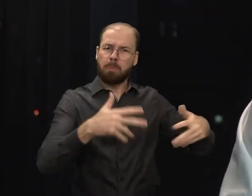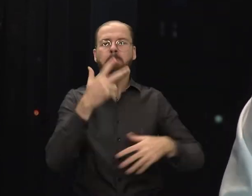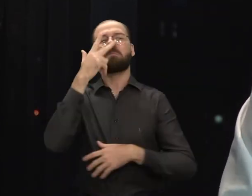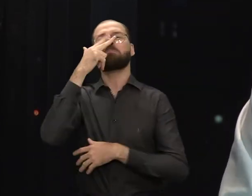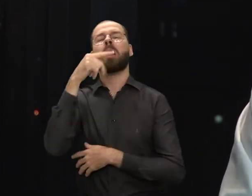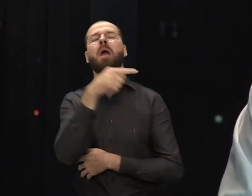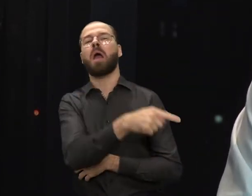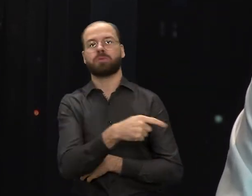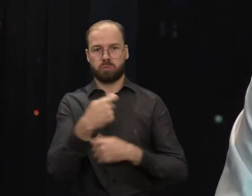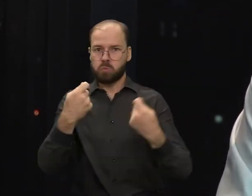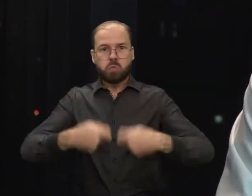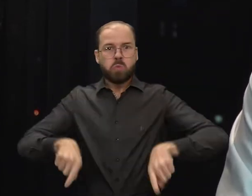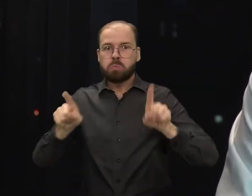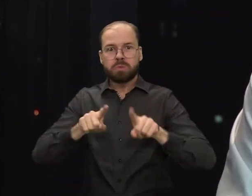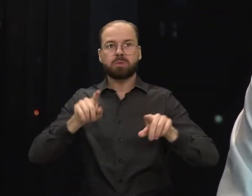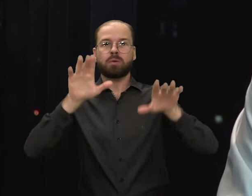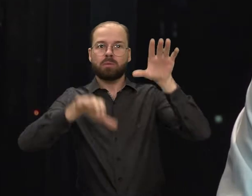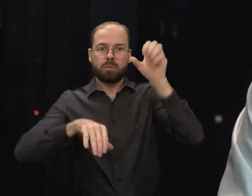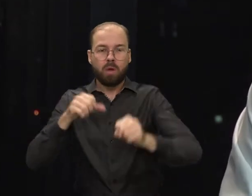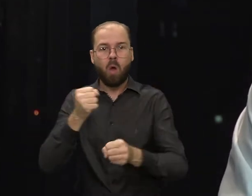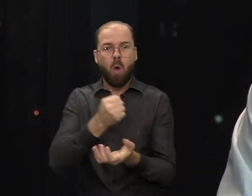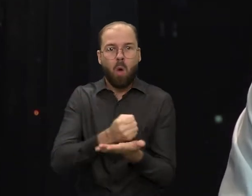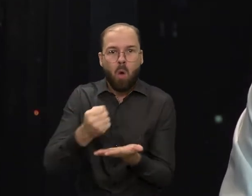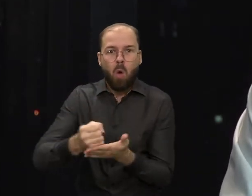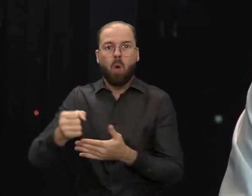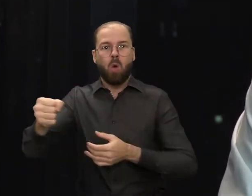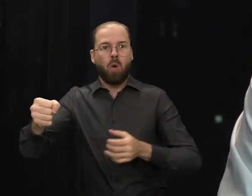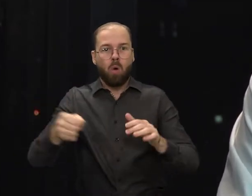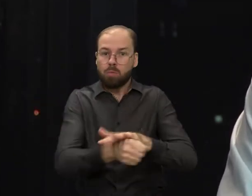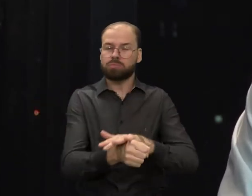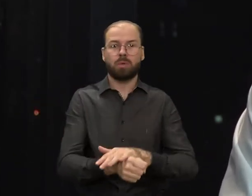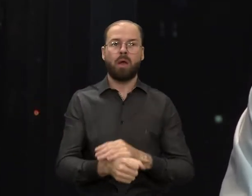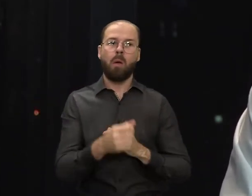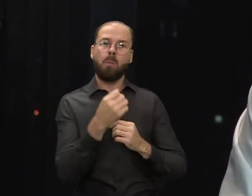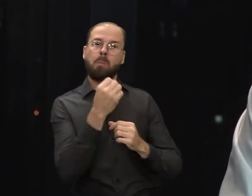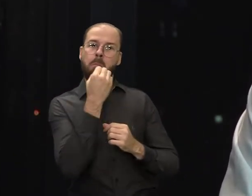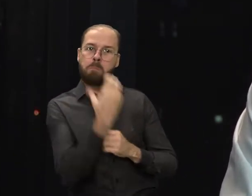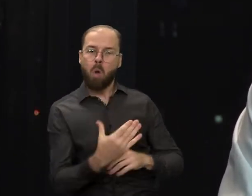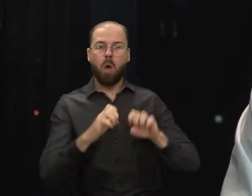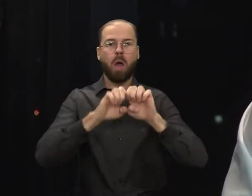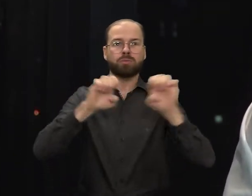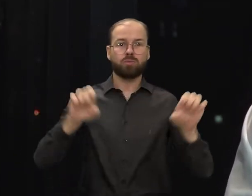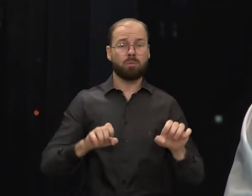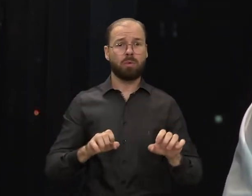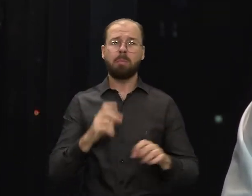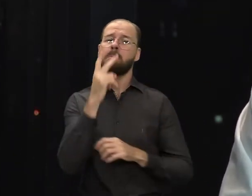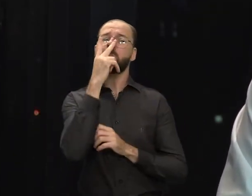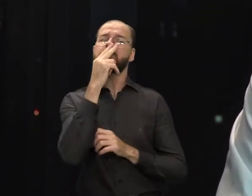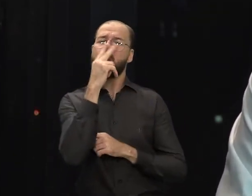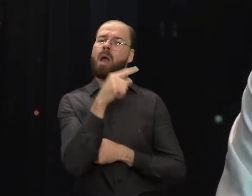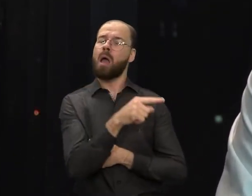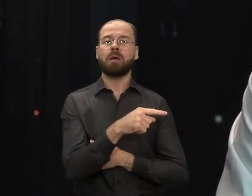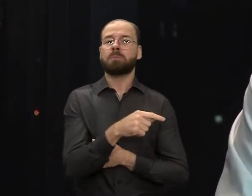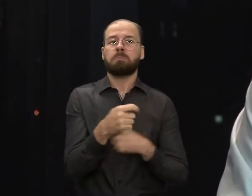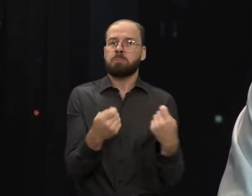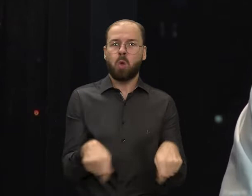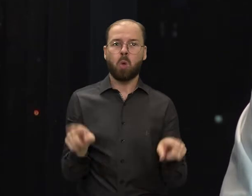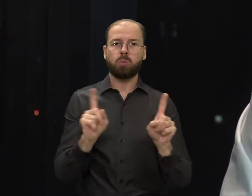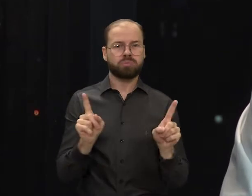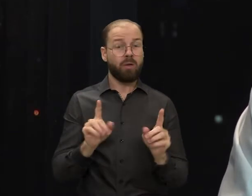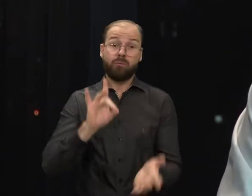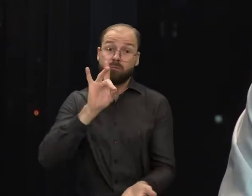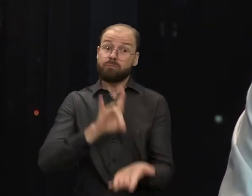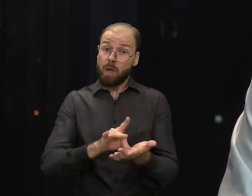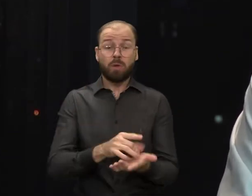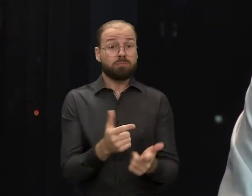nada, tem infraestrutura boa, está tudo funcionando, e quando na verdade não está. Então, às vezes, o licenciamento é